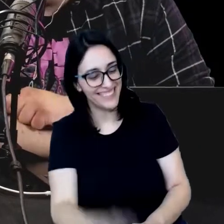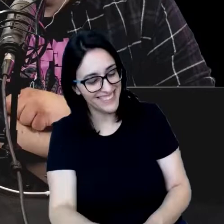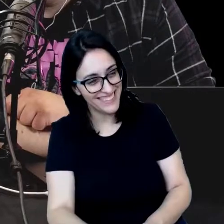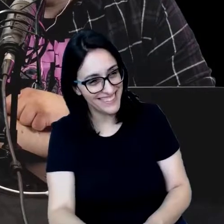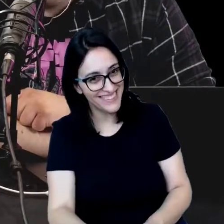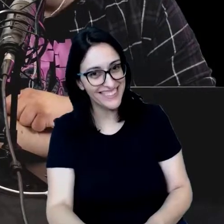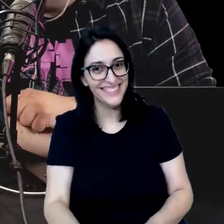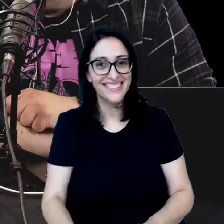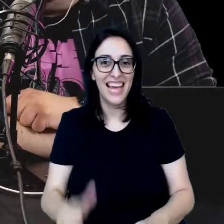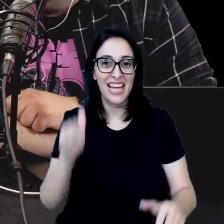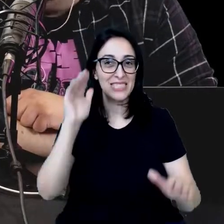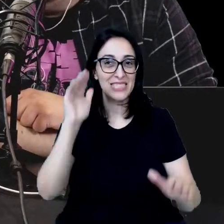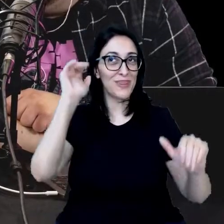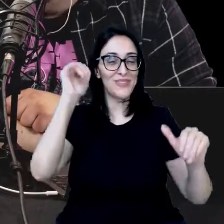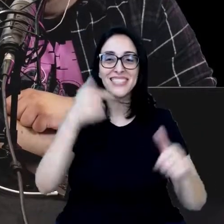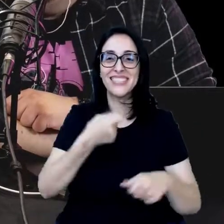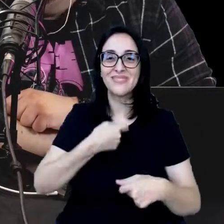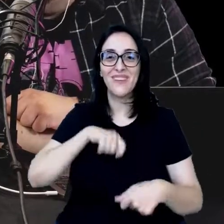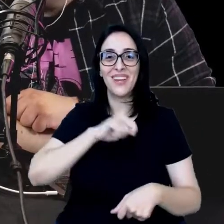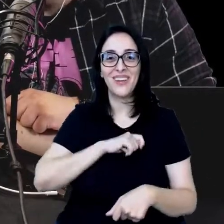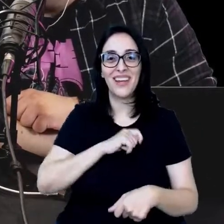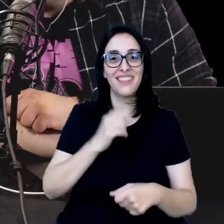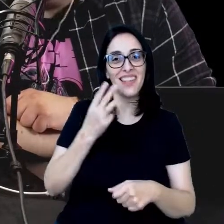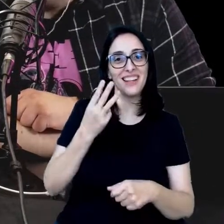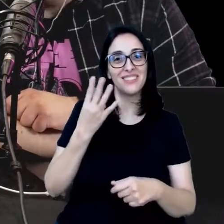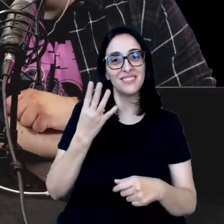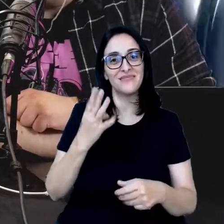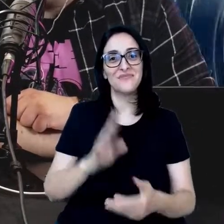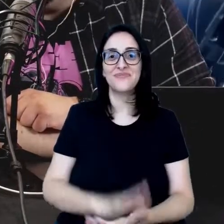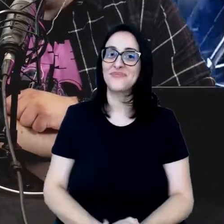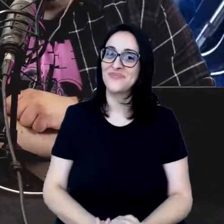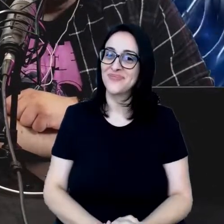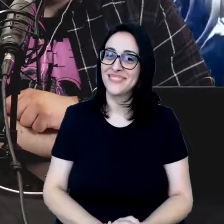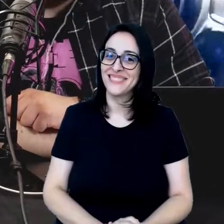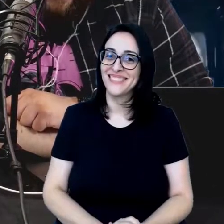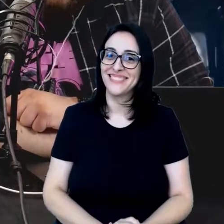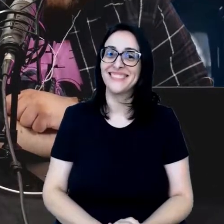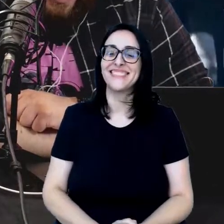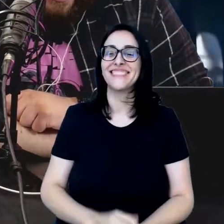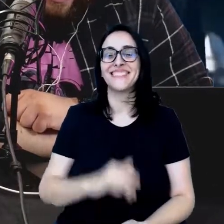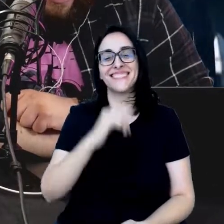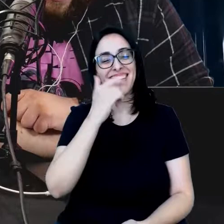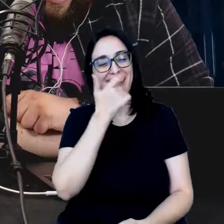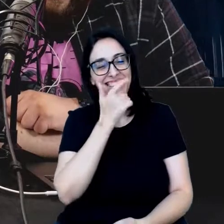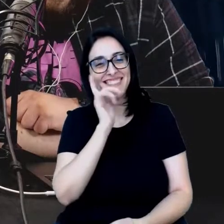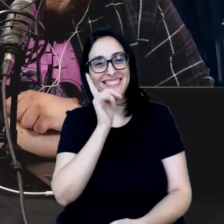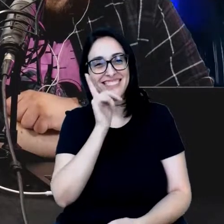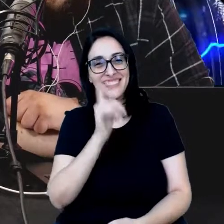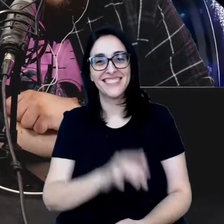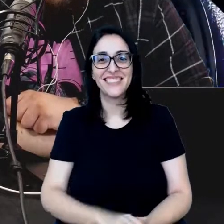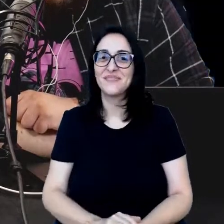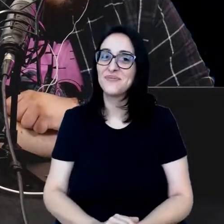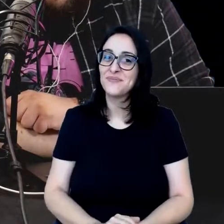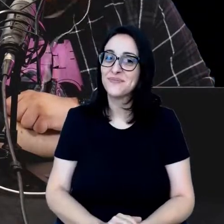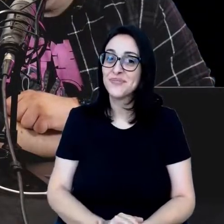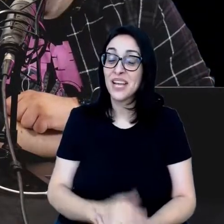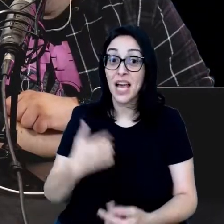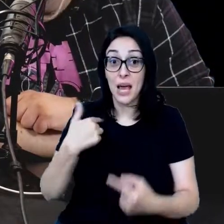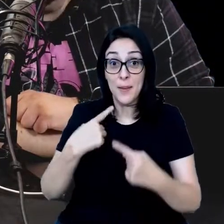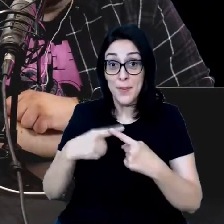Que no Toy Story é 3 ou 4? Acho que é o 3, acho que é Toy Story 3. Acho que é o Toy Story 3. Ele põe que a